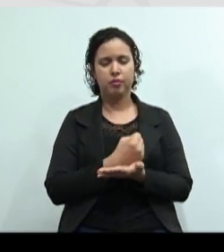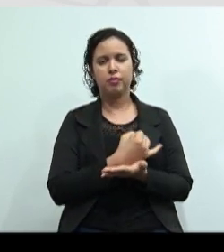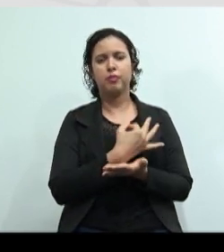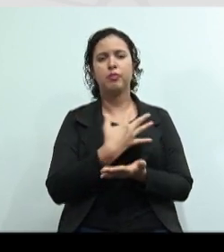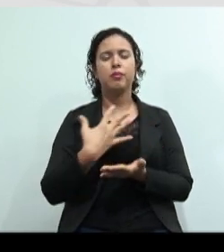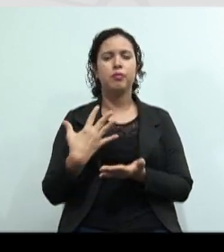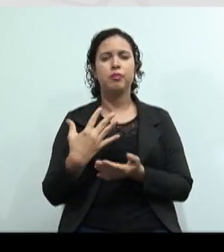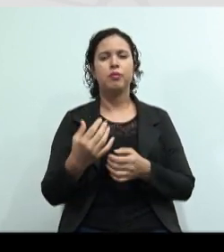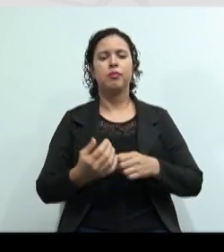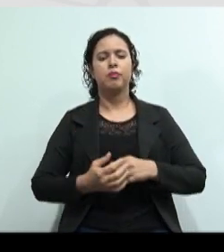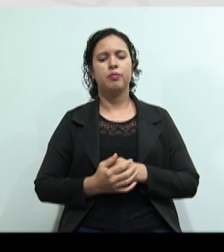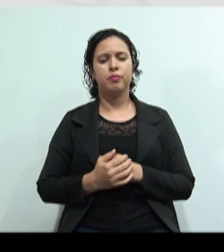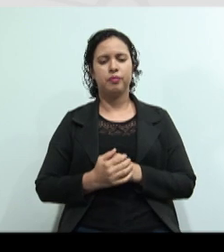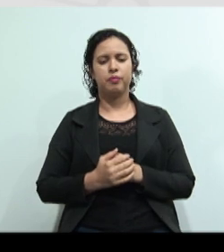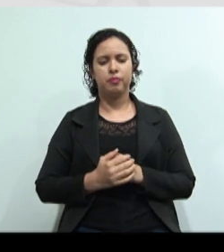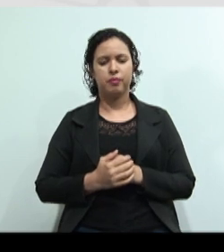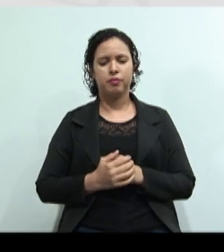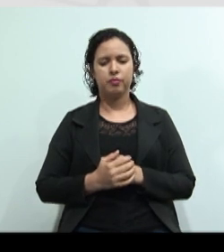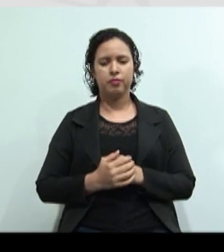temos lá.